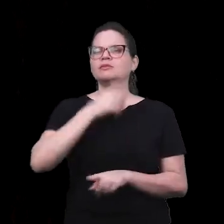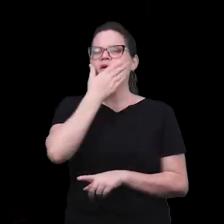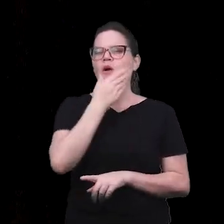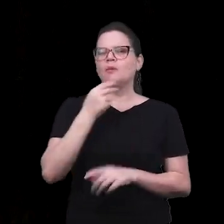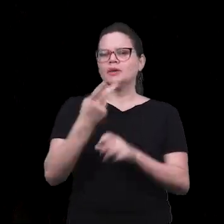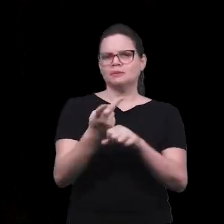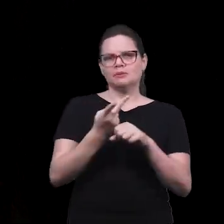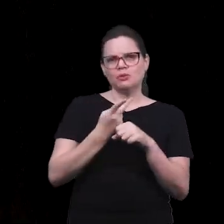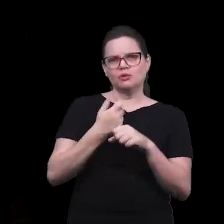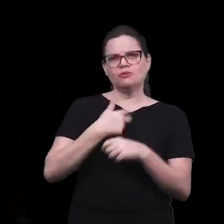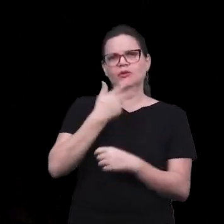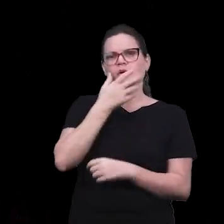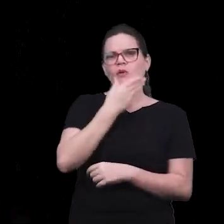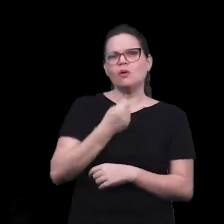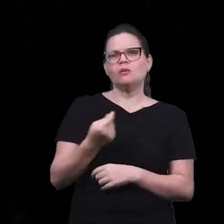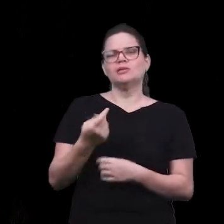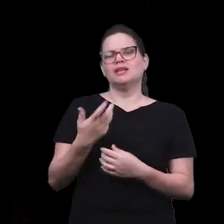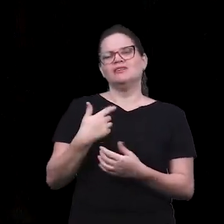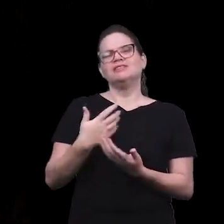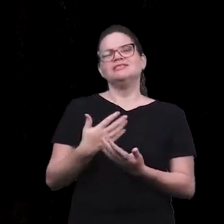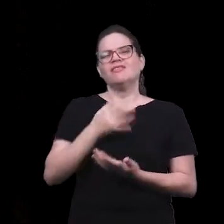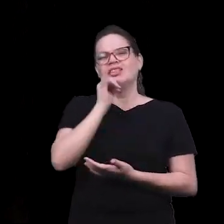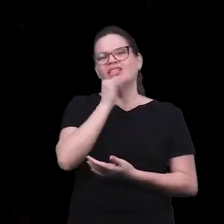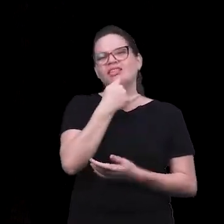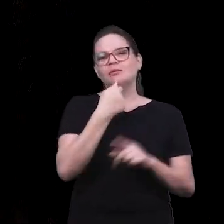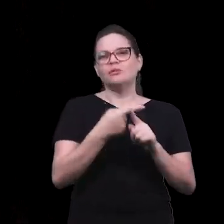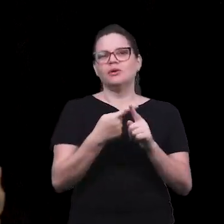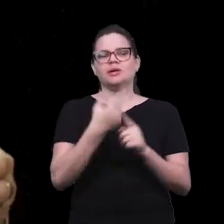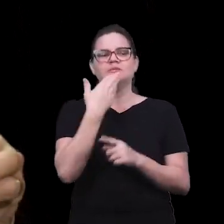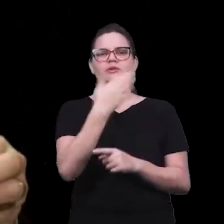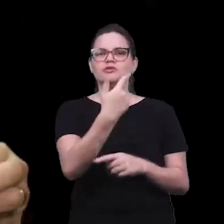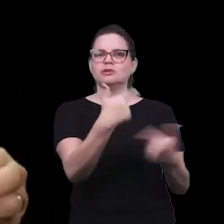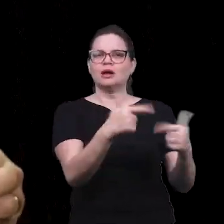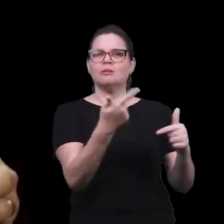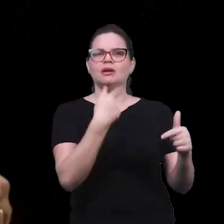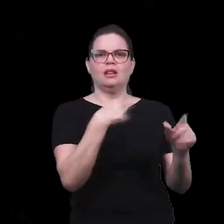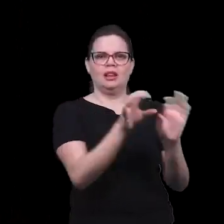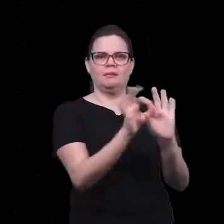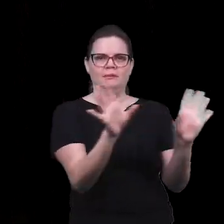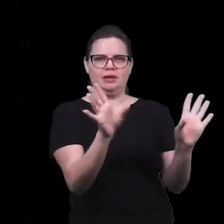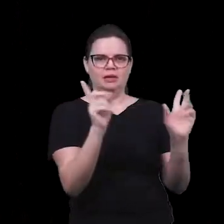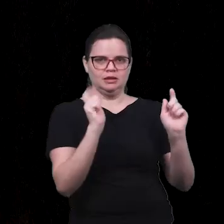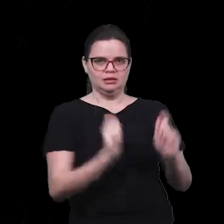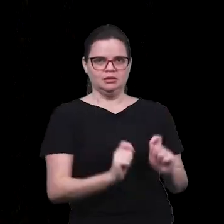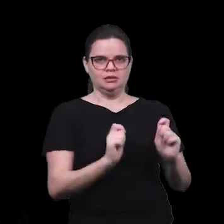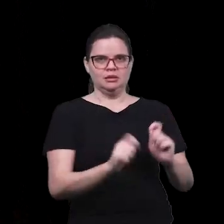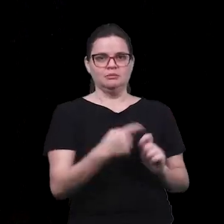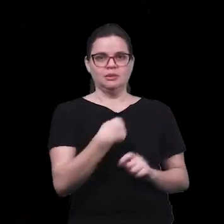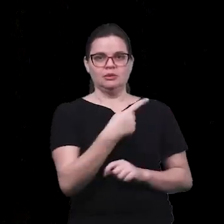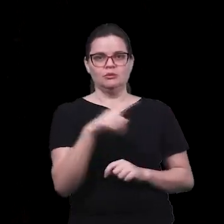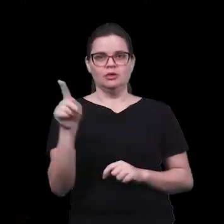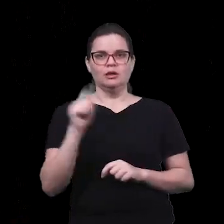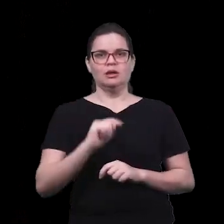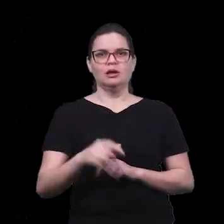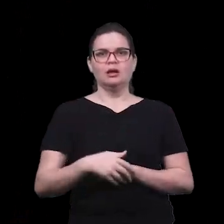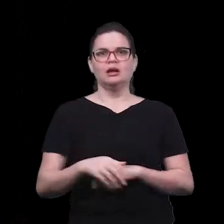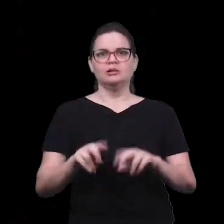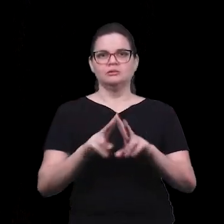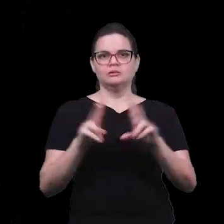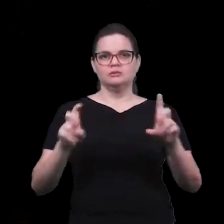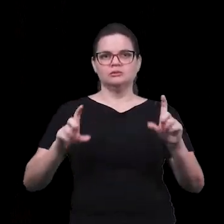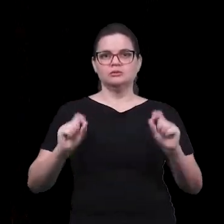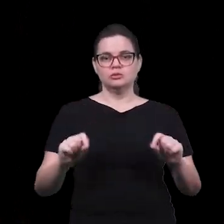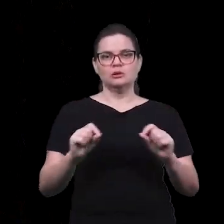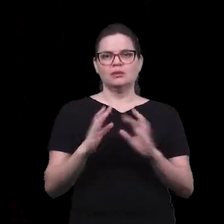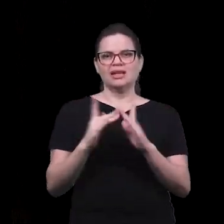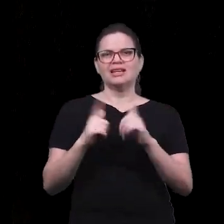ele queria uma liberação no local de trabalho dele para participar de uma atividade